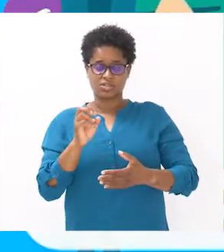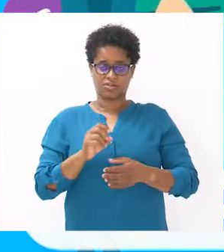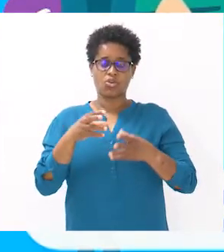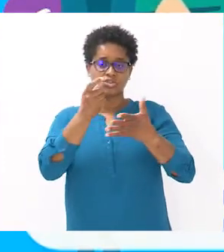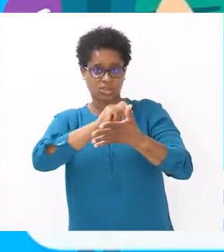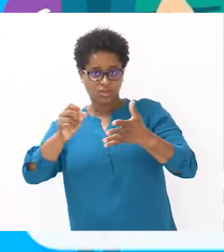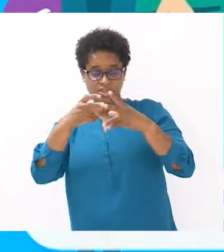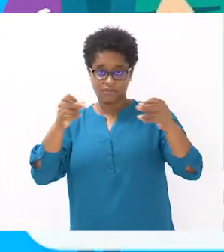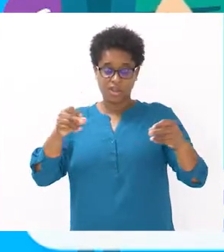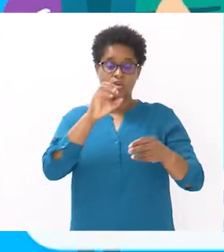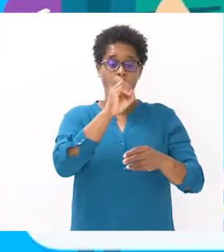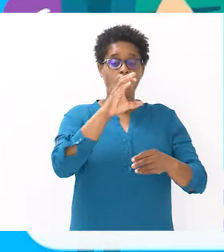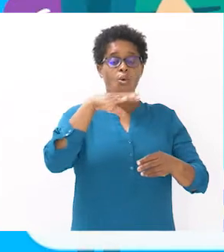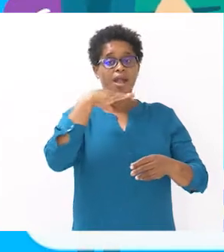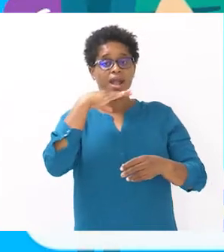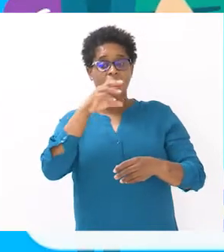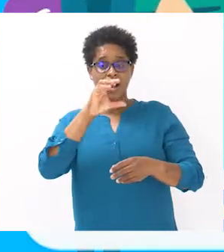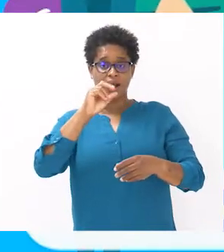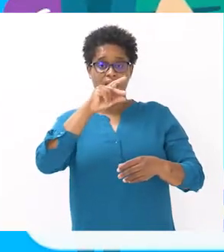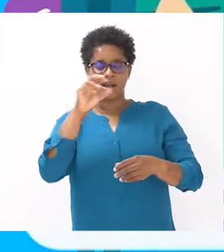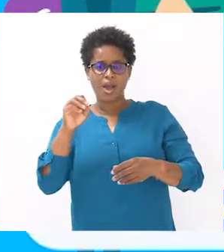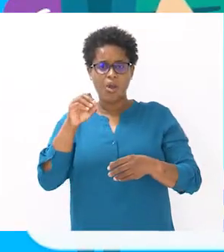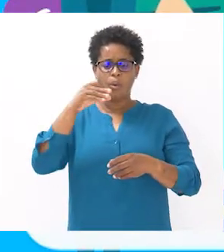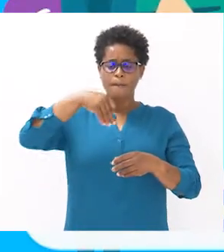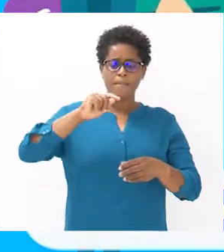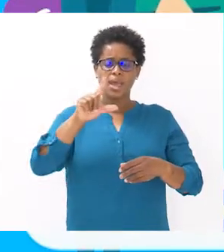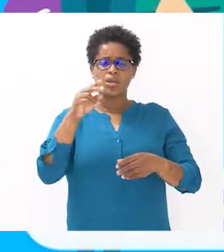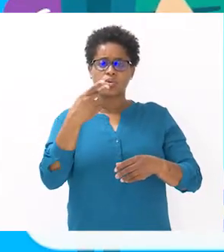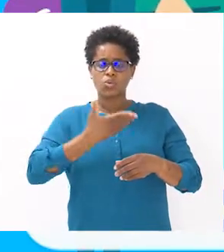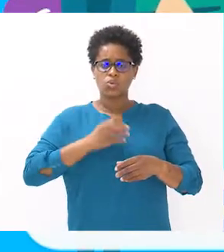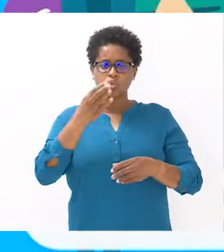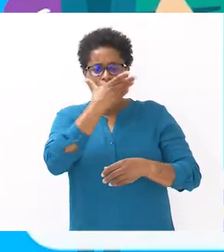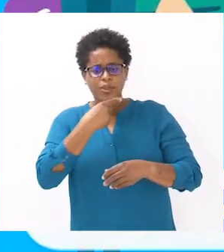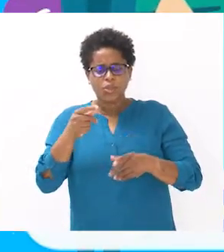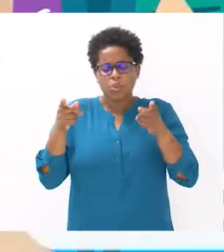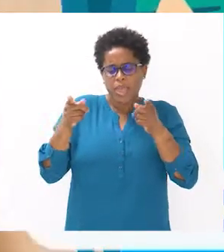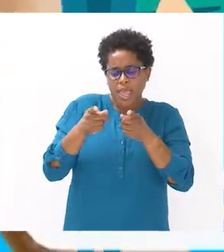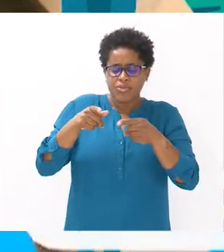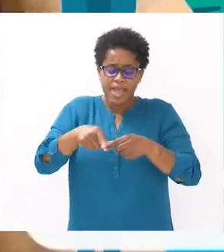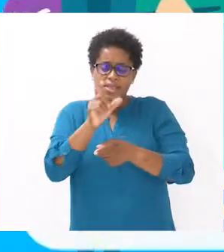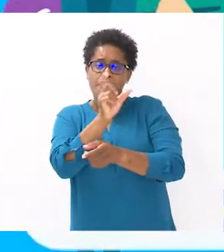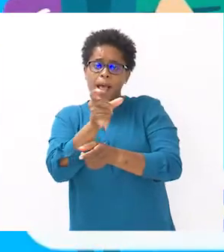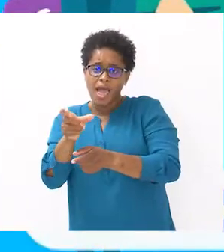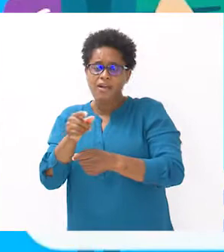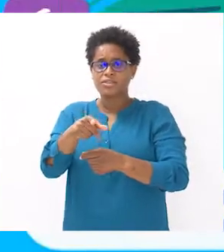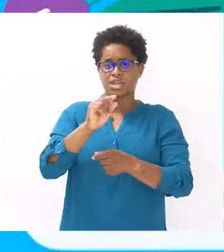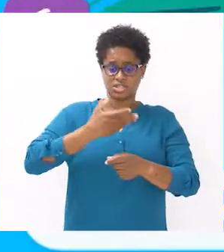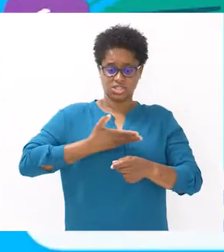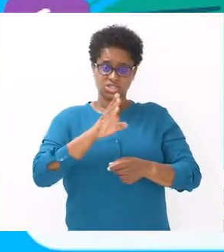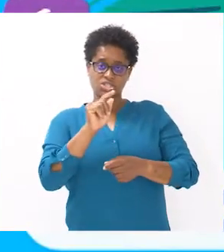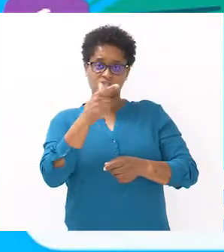O cão é peludo, bonito, pequeno. Estas palavras são